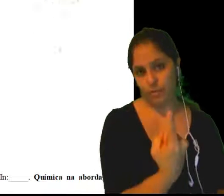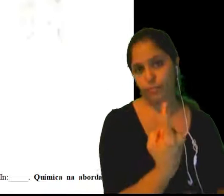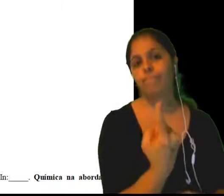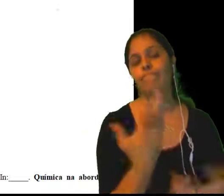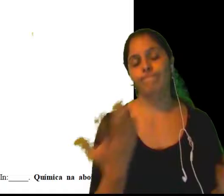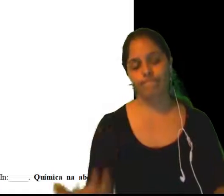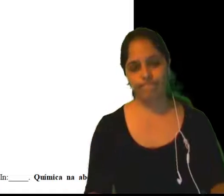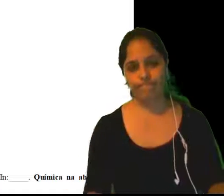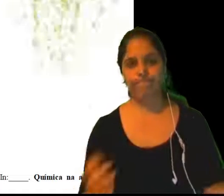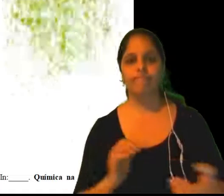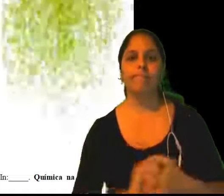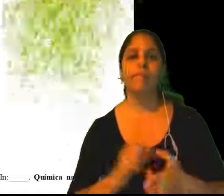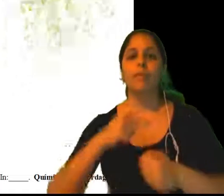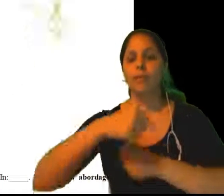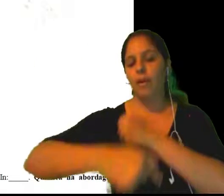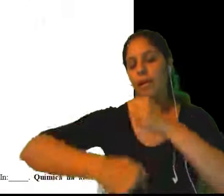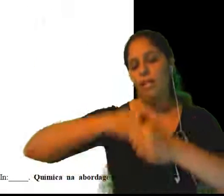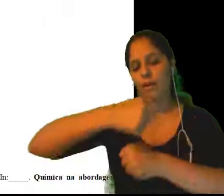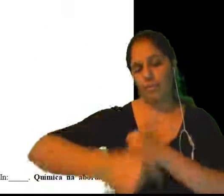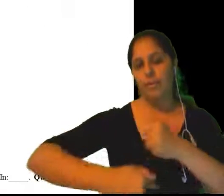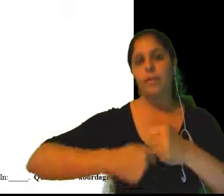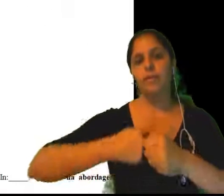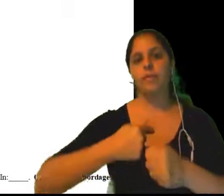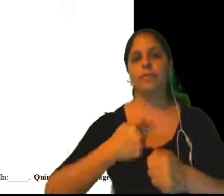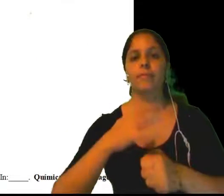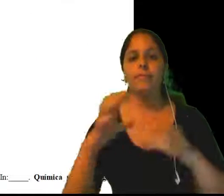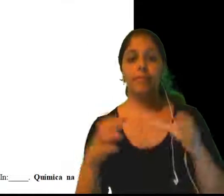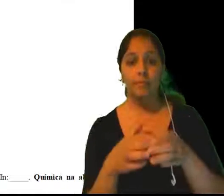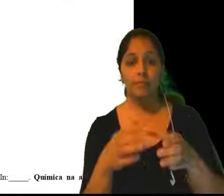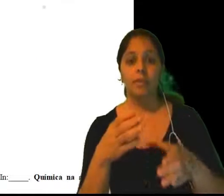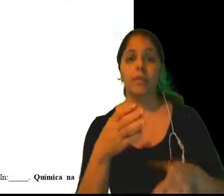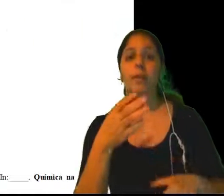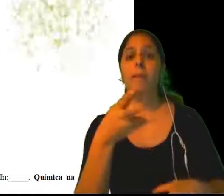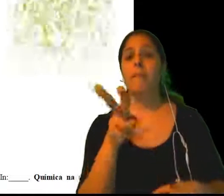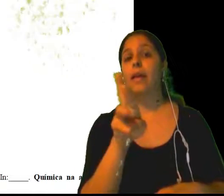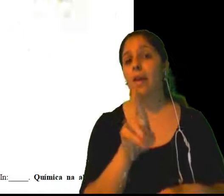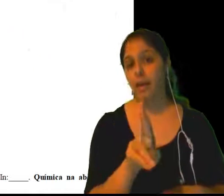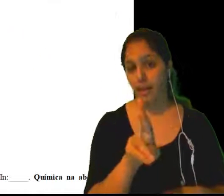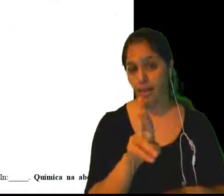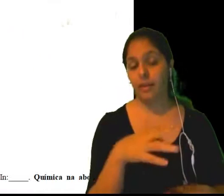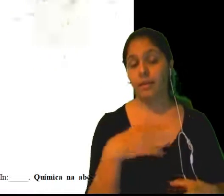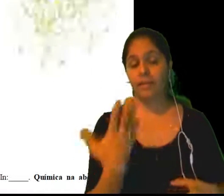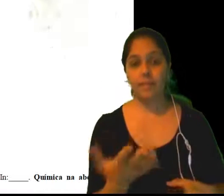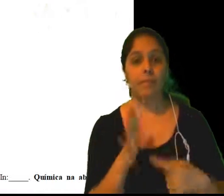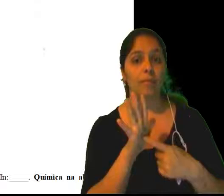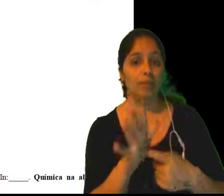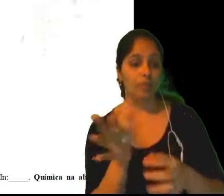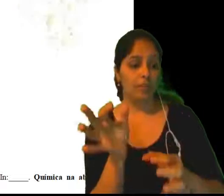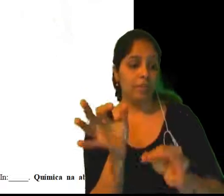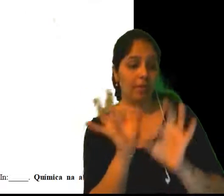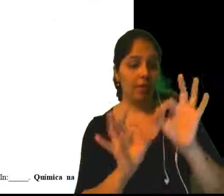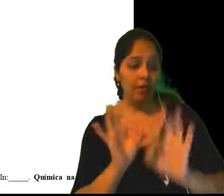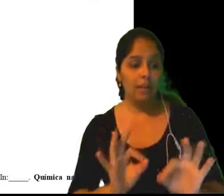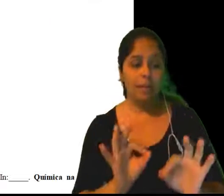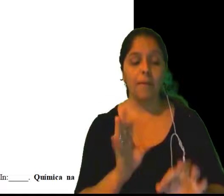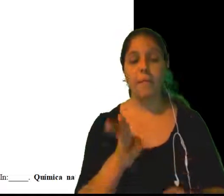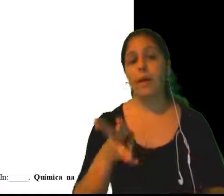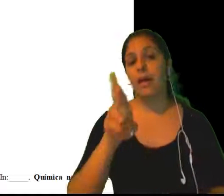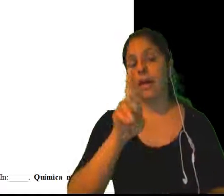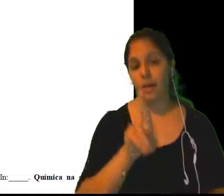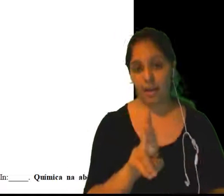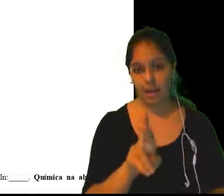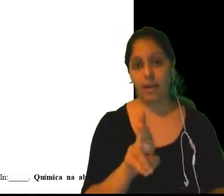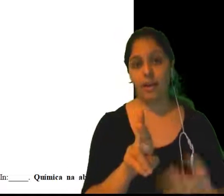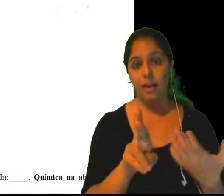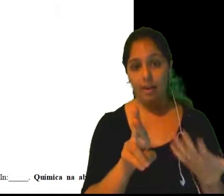81. O elemento químico bromo tem como símbolo Br. Então, colocamos